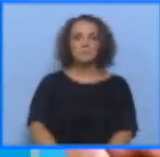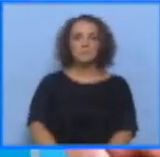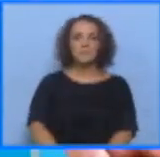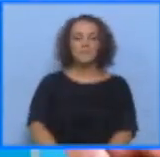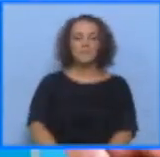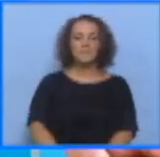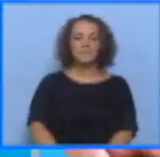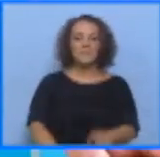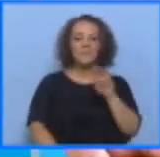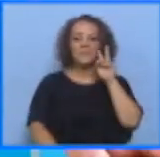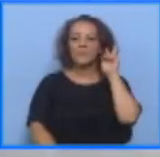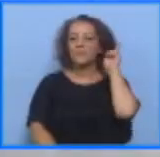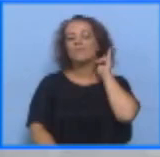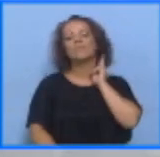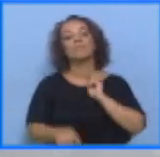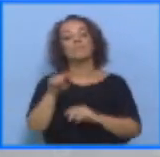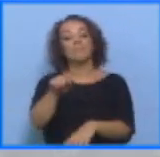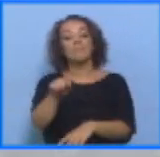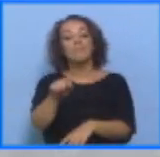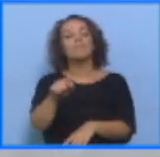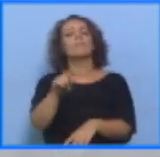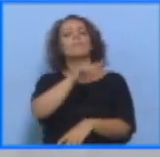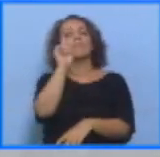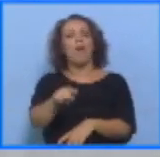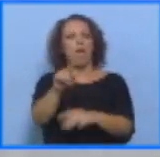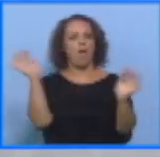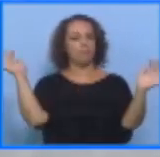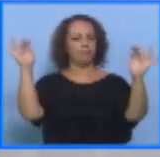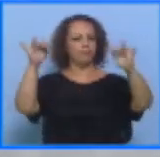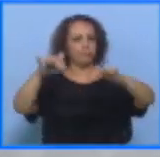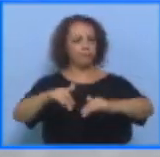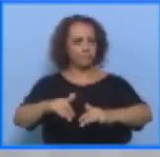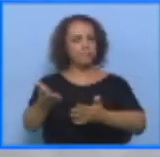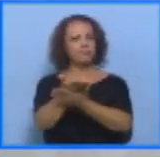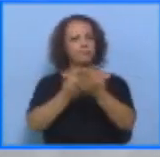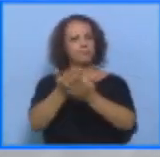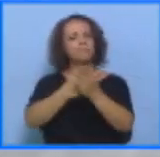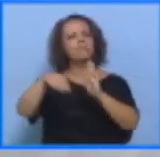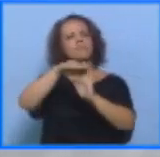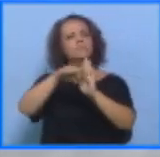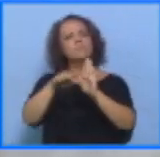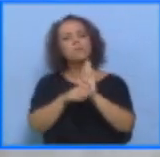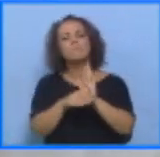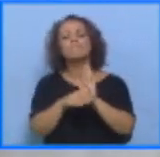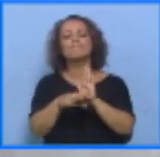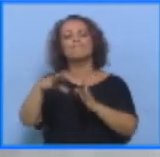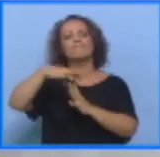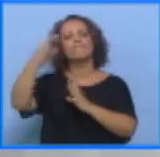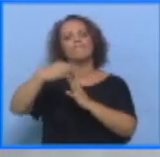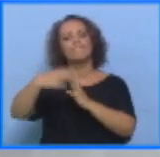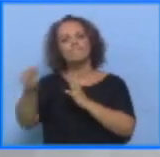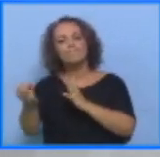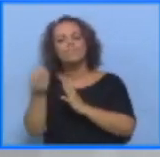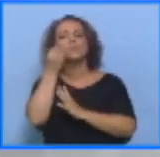E linhas saídas deste capítulo geral? Sei que o Papa tinha feito um desafio, numa atenção particular aos excluídos,